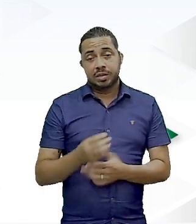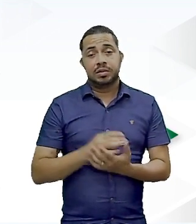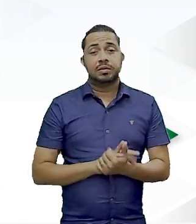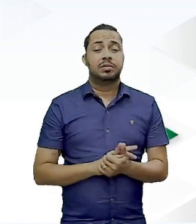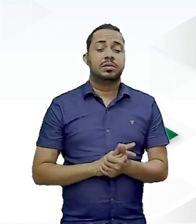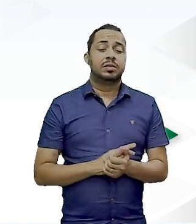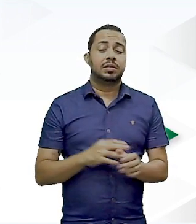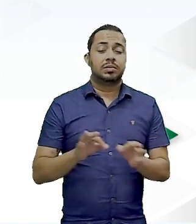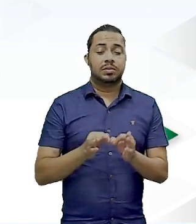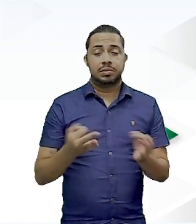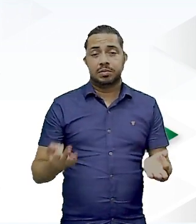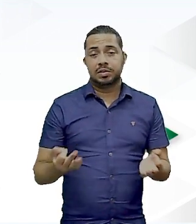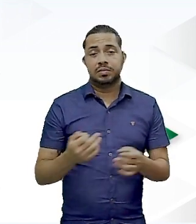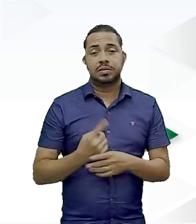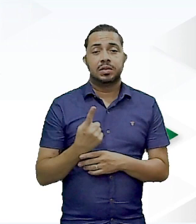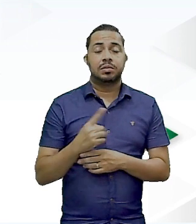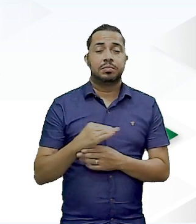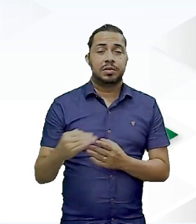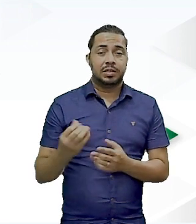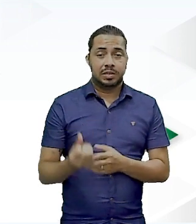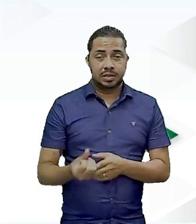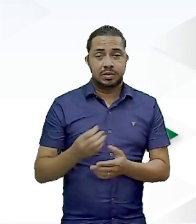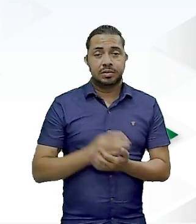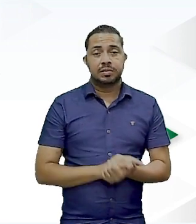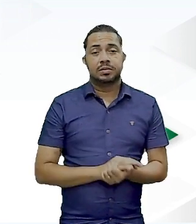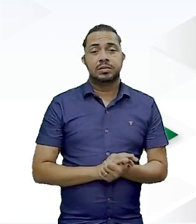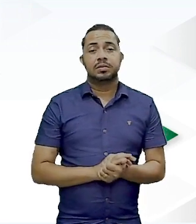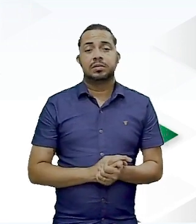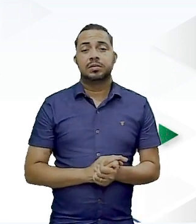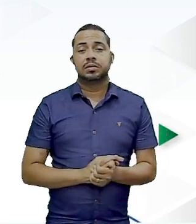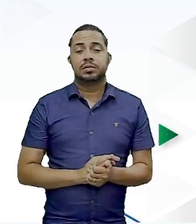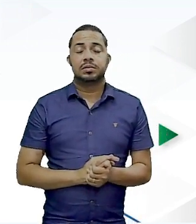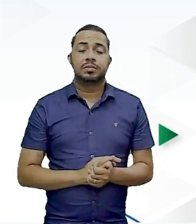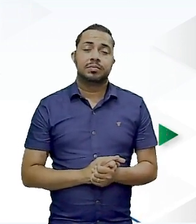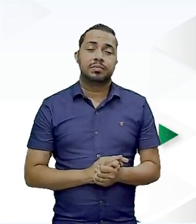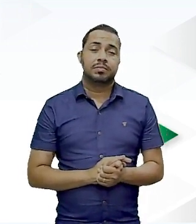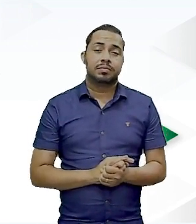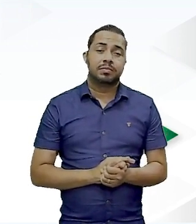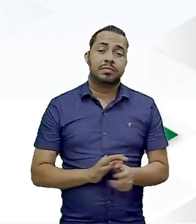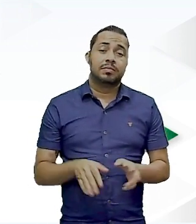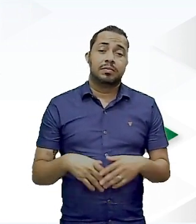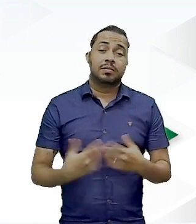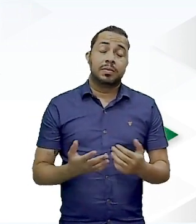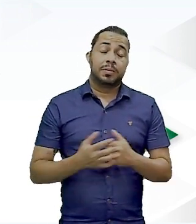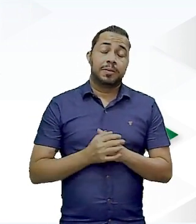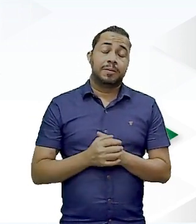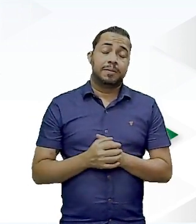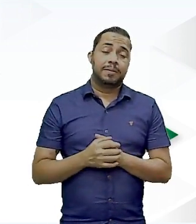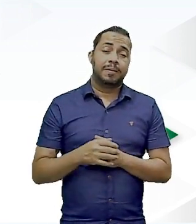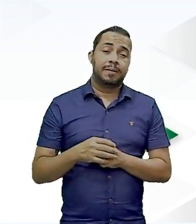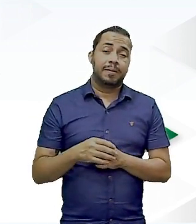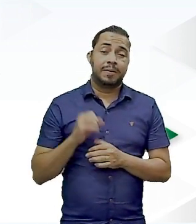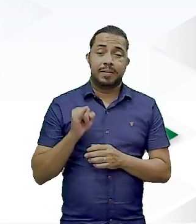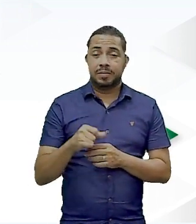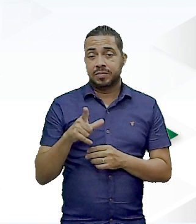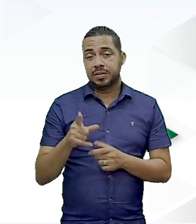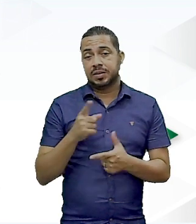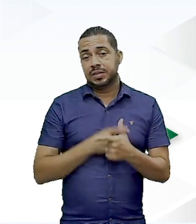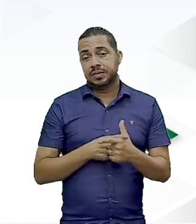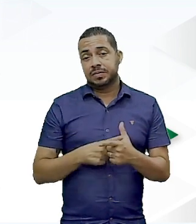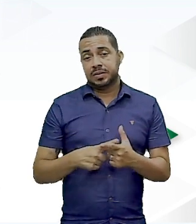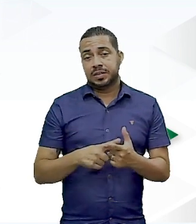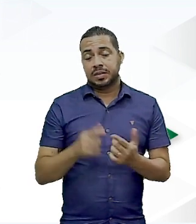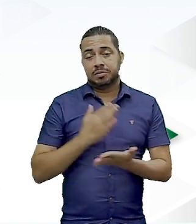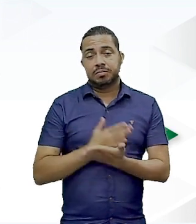Vamos lá, simplificando dá 1/2, fechou? Ó, o slide passou, mas eu voltei ele aqui, tá? Então é 1/2. E se você dividir